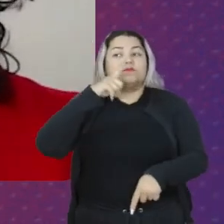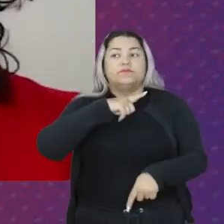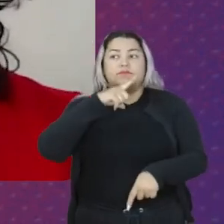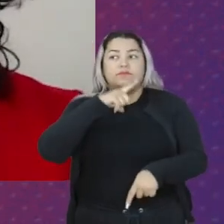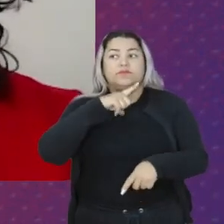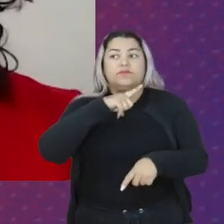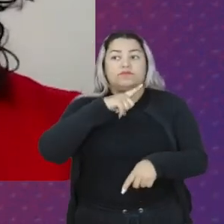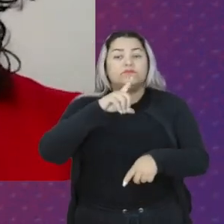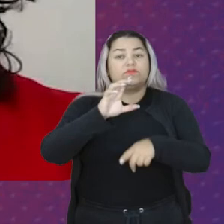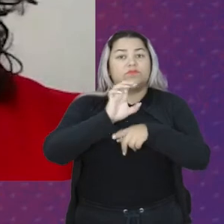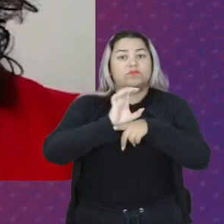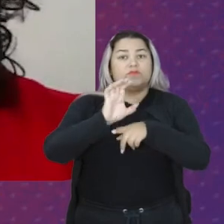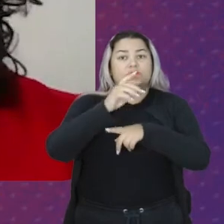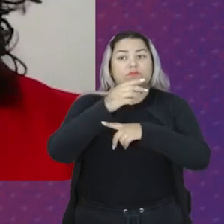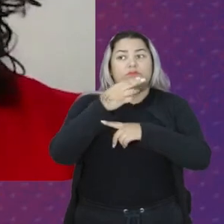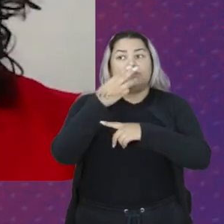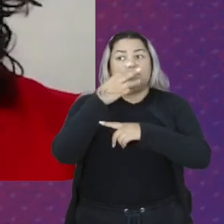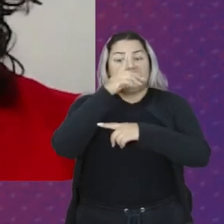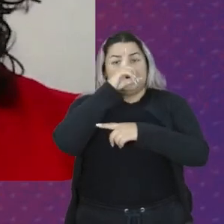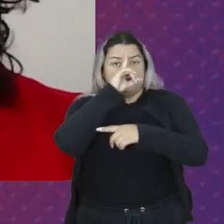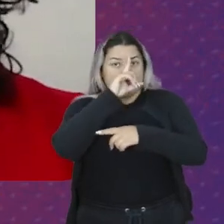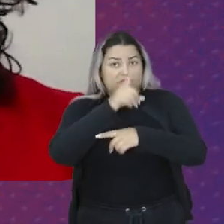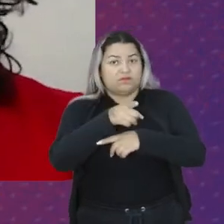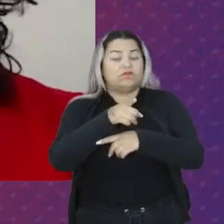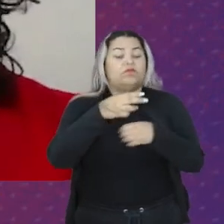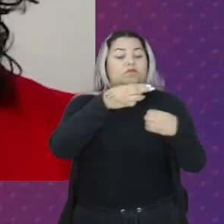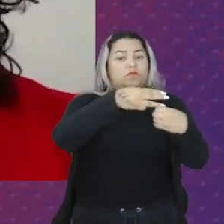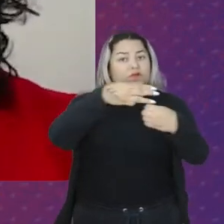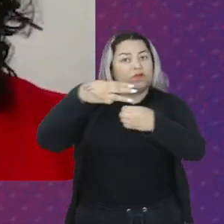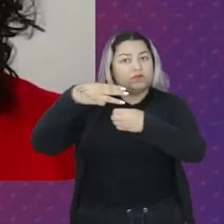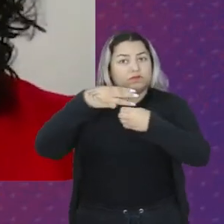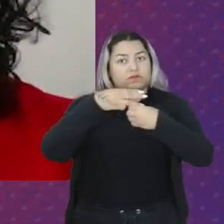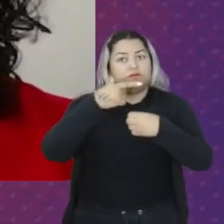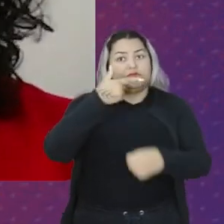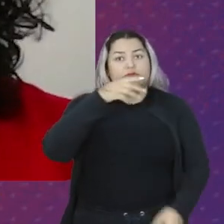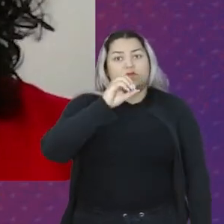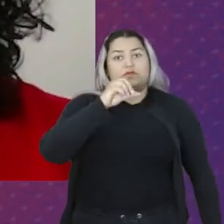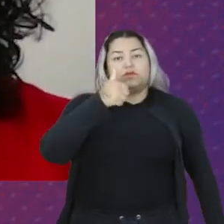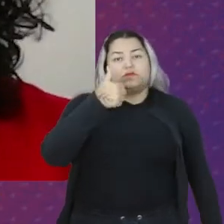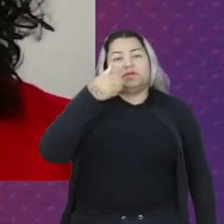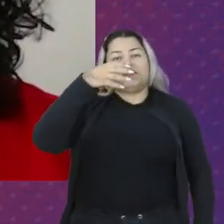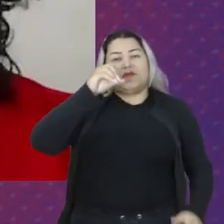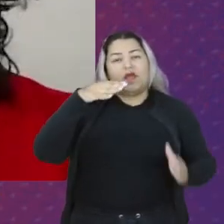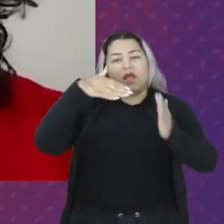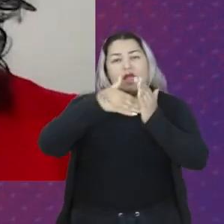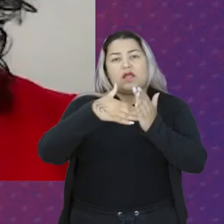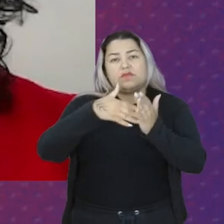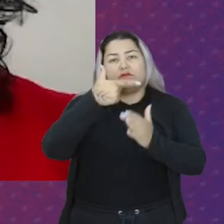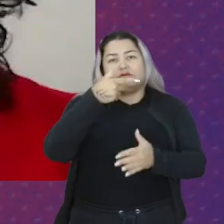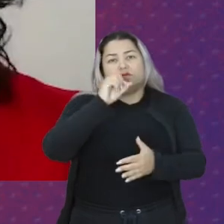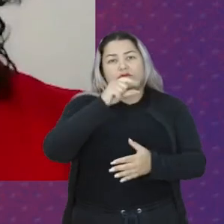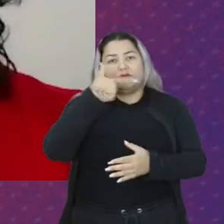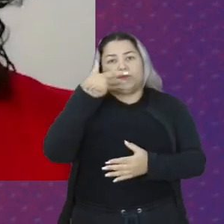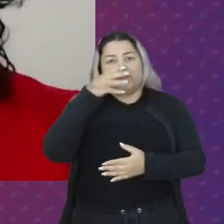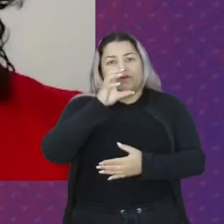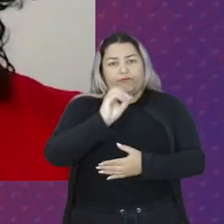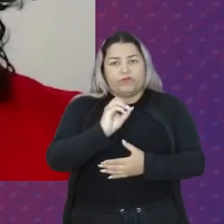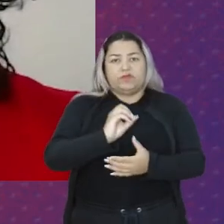conselheira tutelar por 3 mandatos aqui no meu município, de 2010 a